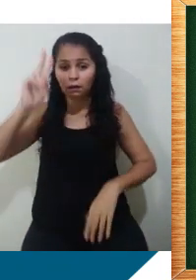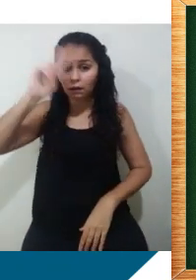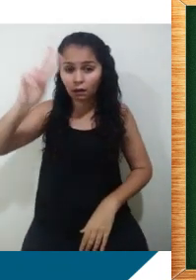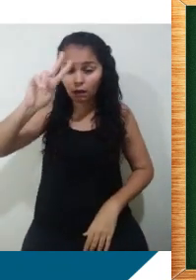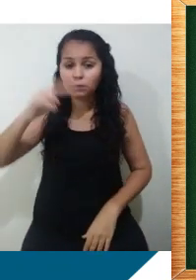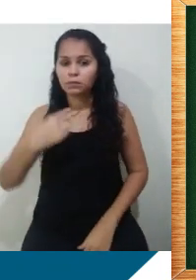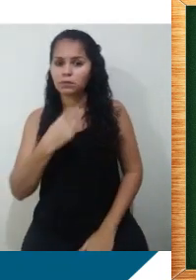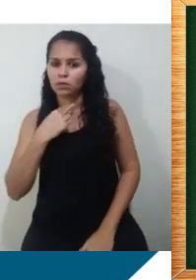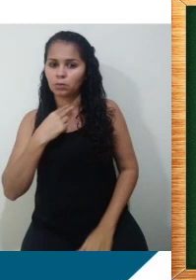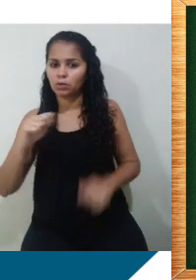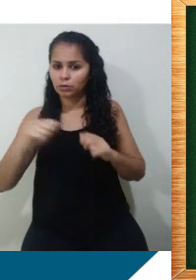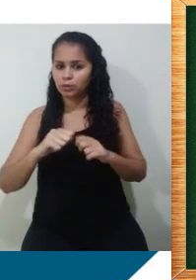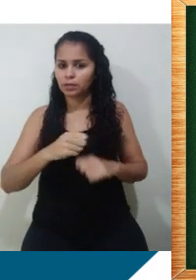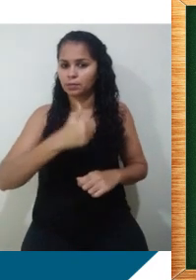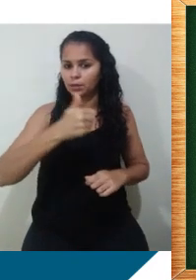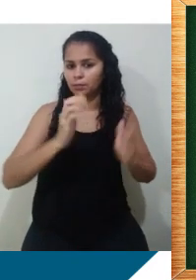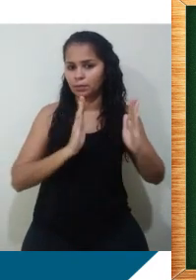termo.